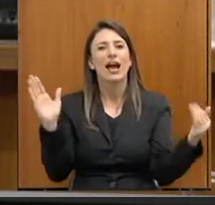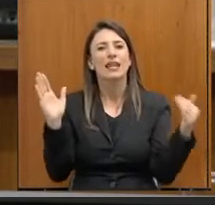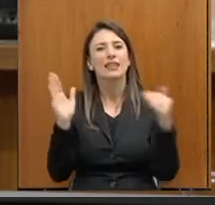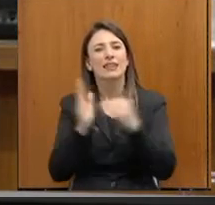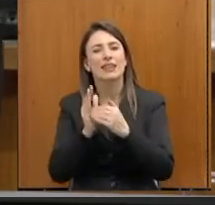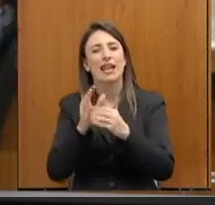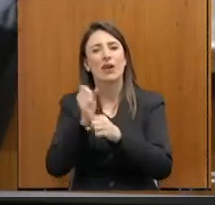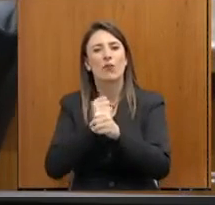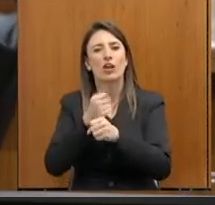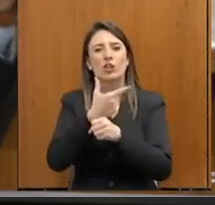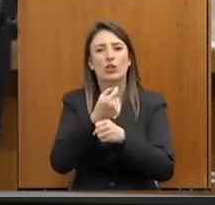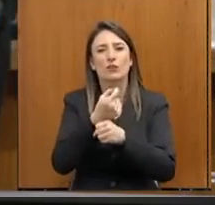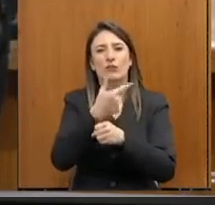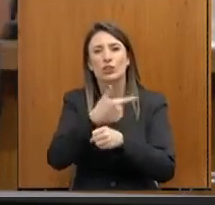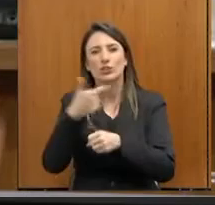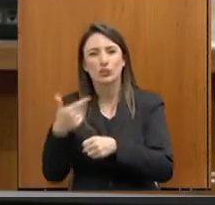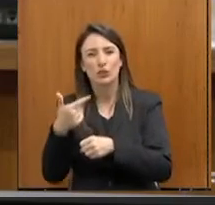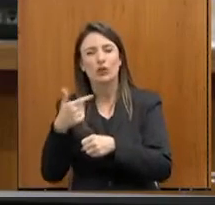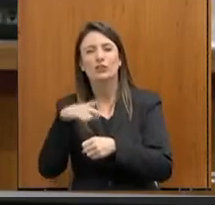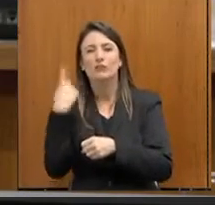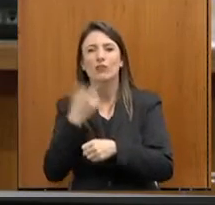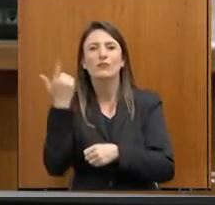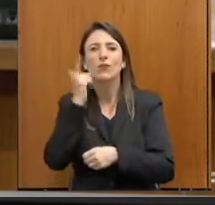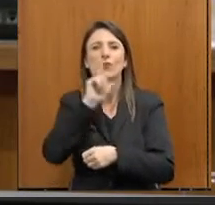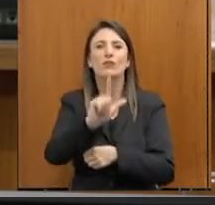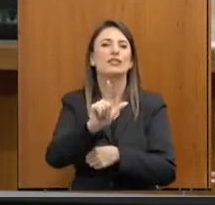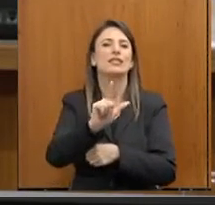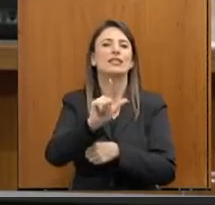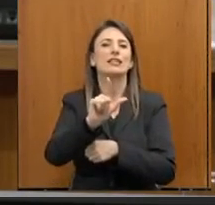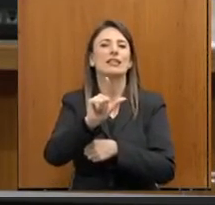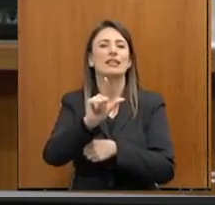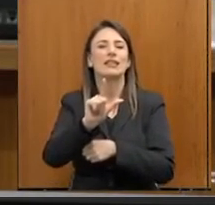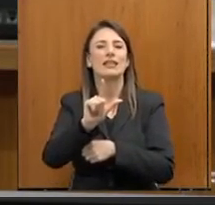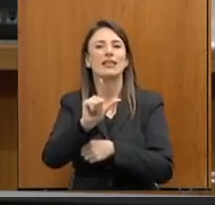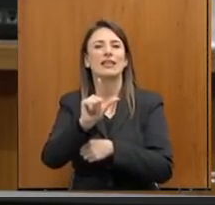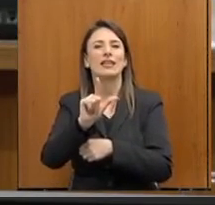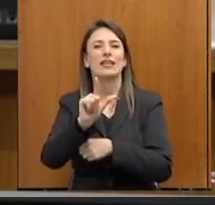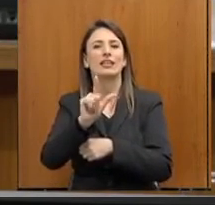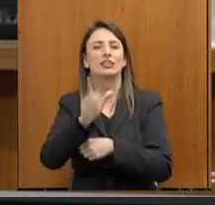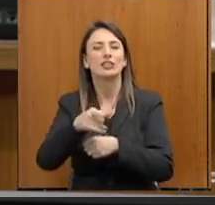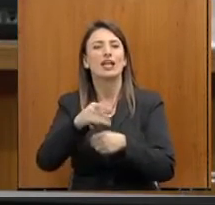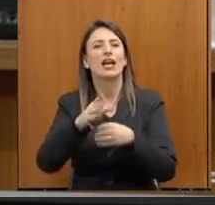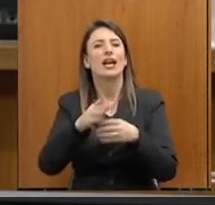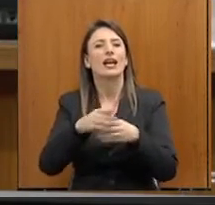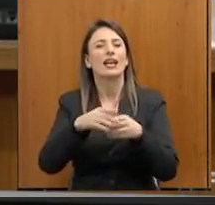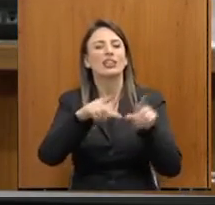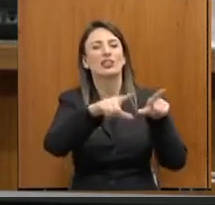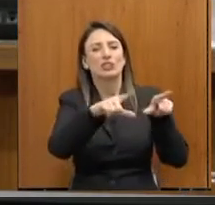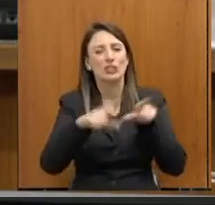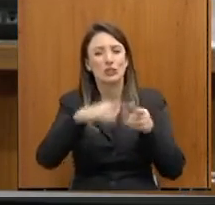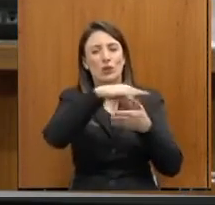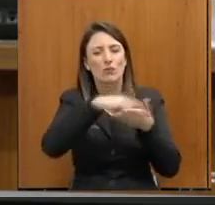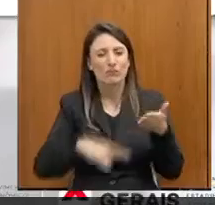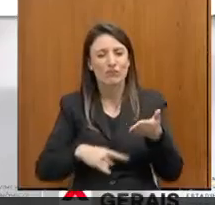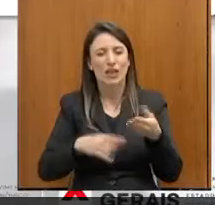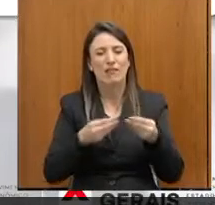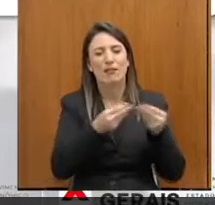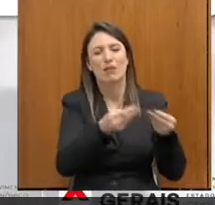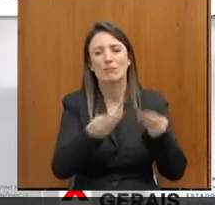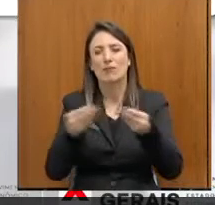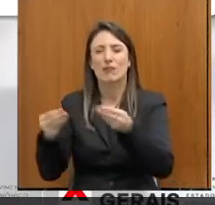2022 nós consigamos entregar o base 55 mil títulos de regularização